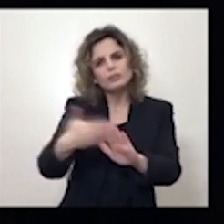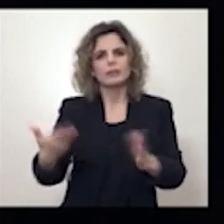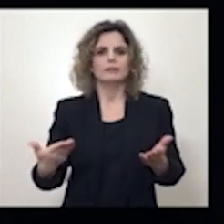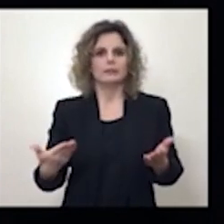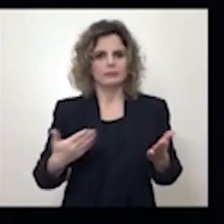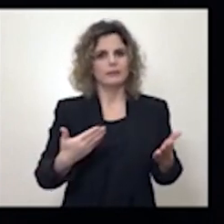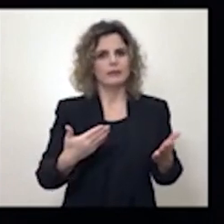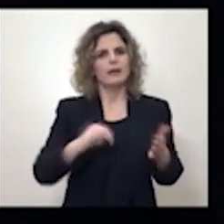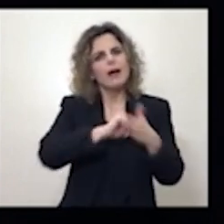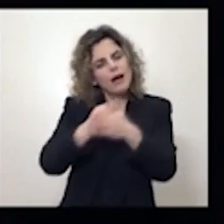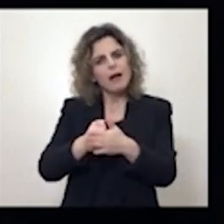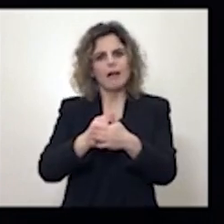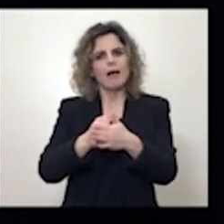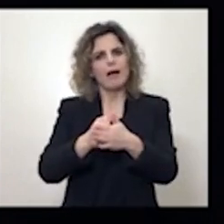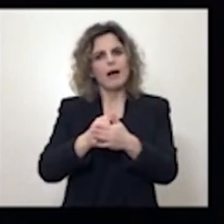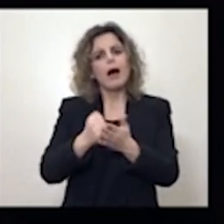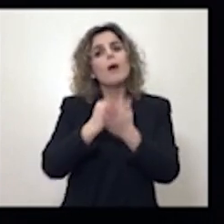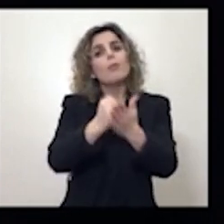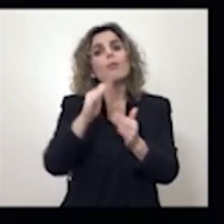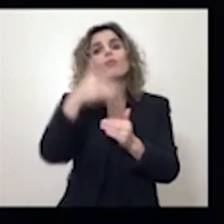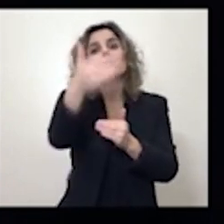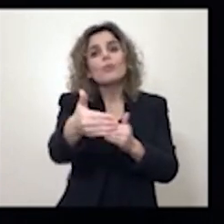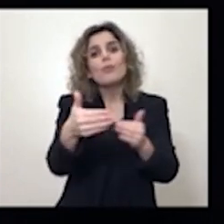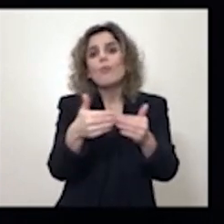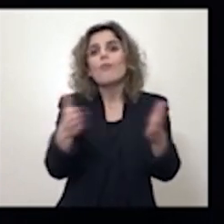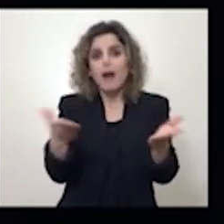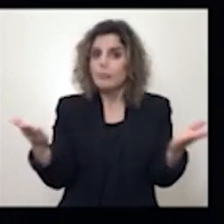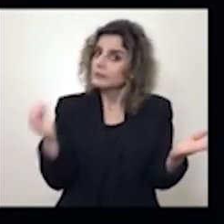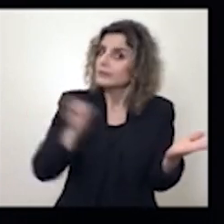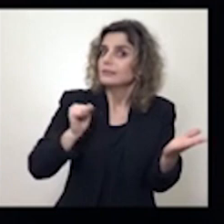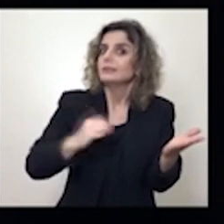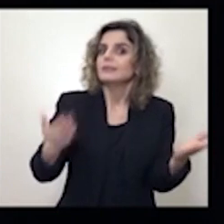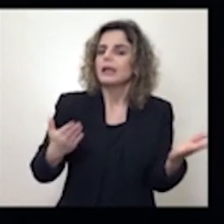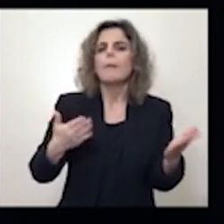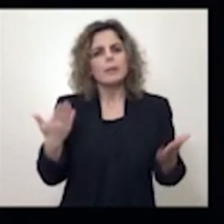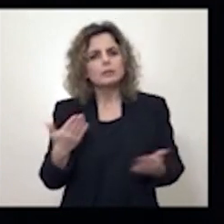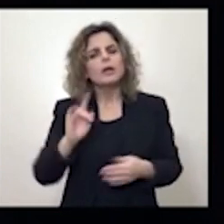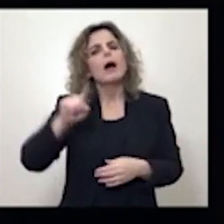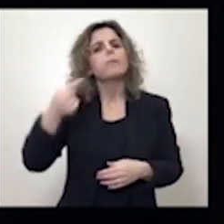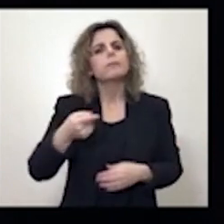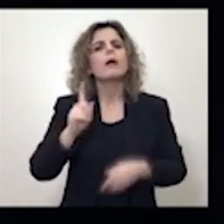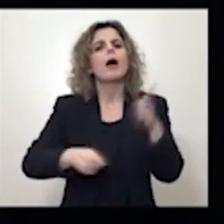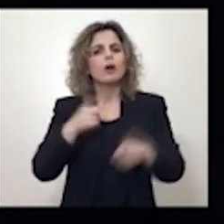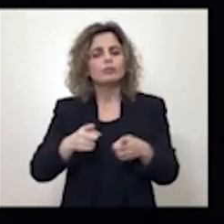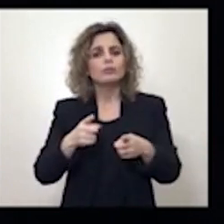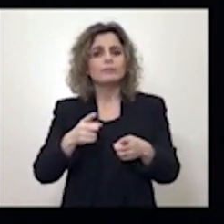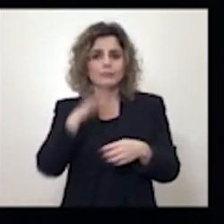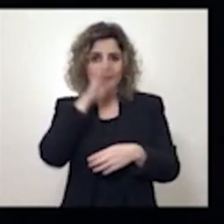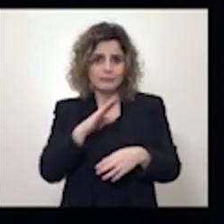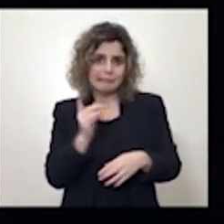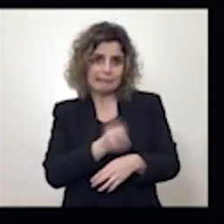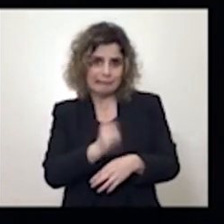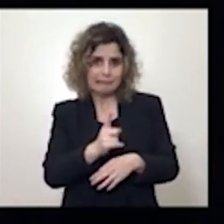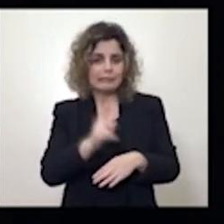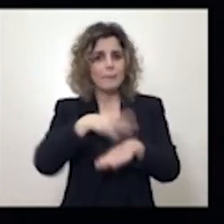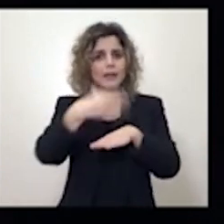ao futuro arranque, implica. Mas a alternativa poderia ser ter de tomar mais tarde as mesmas